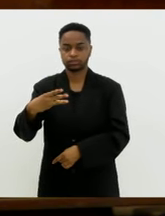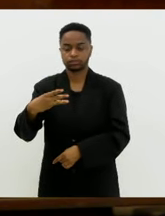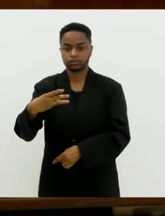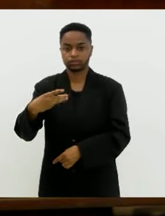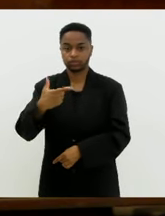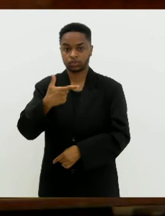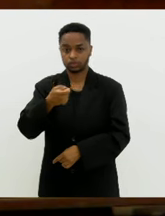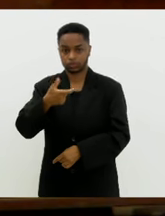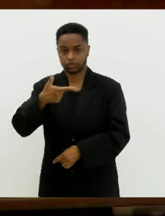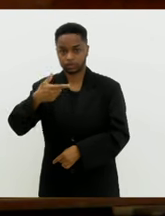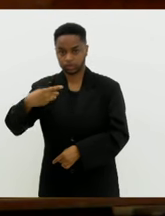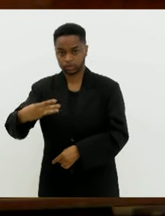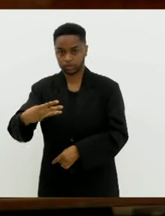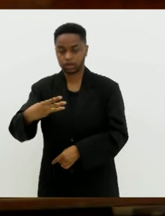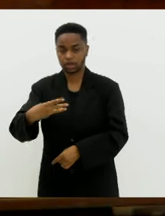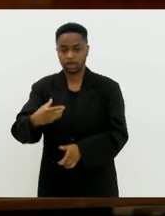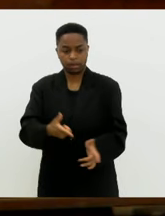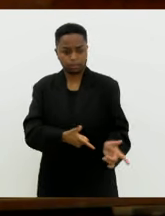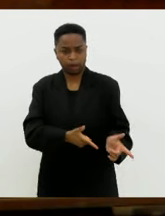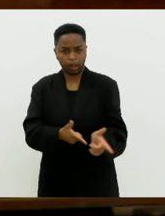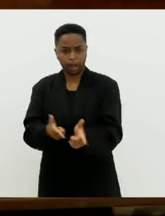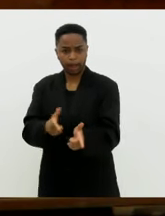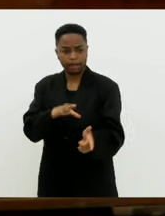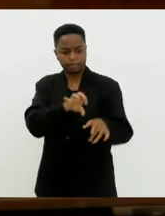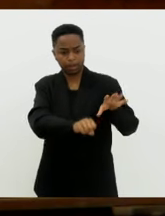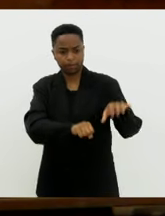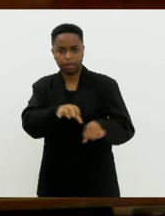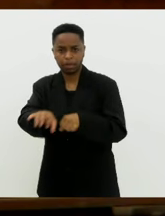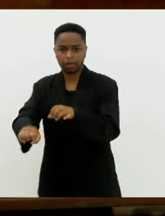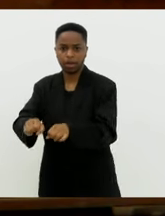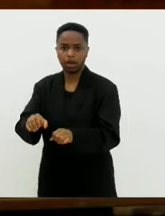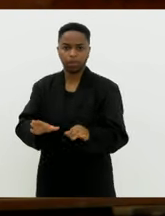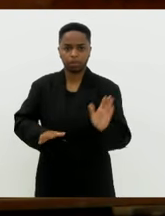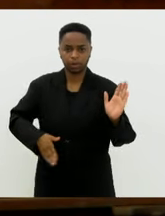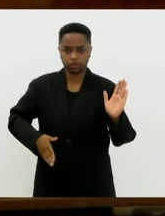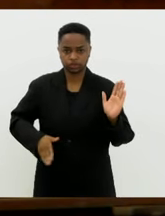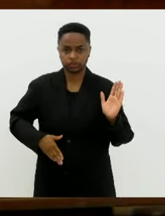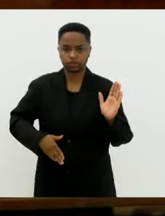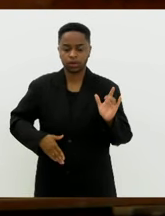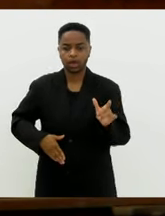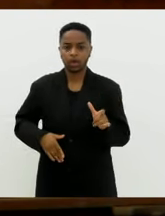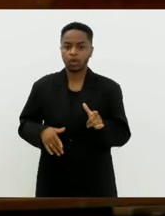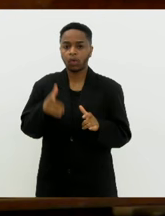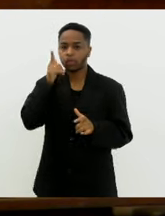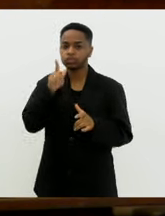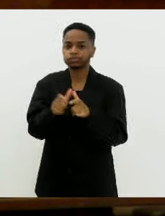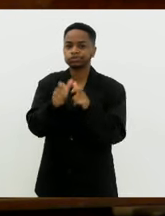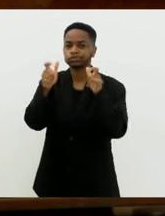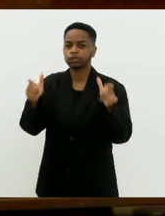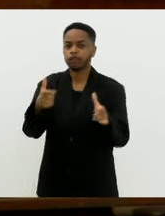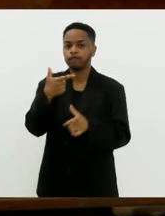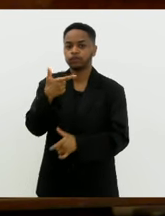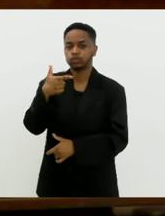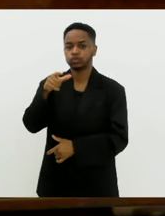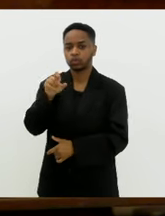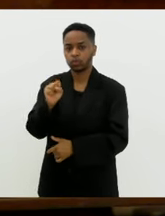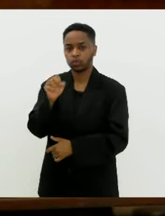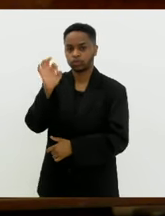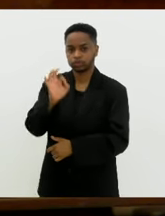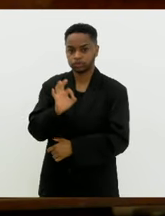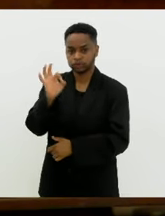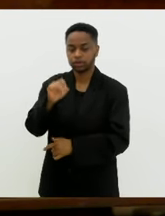Em 2023, o número de fuzis retirados das mãos dos criminosos aumentou 28%, alcançando a meta